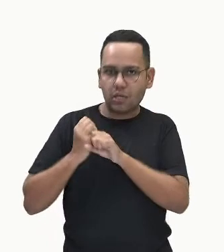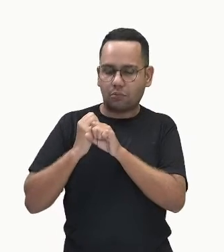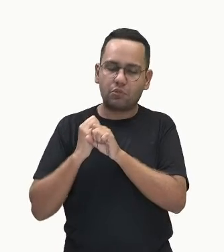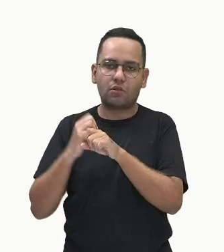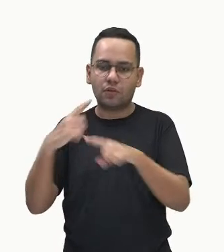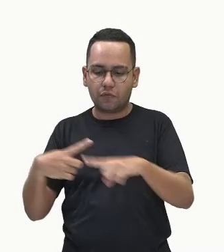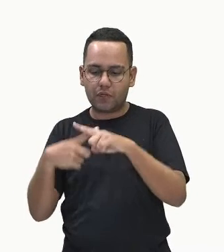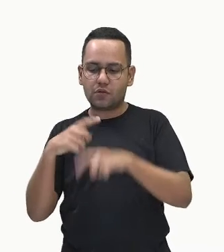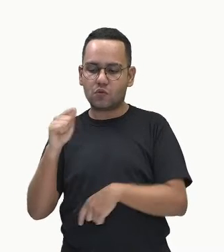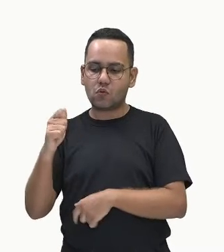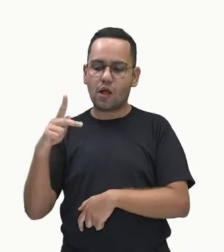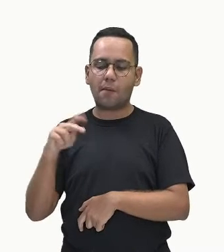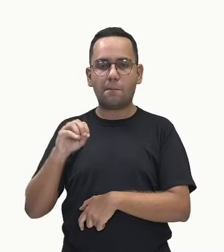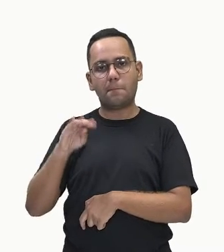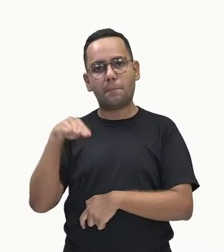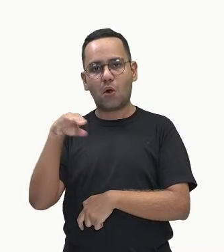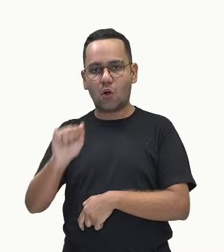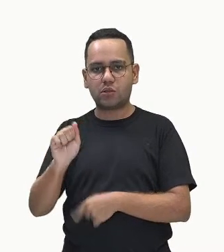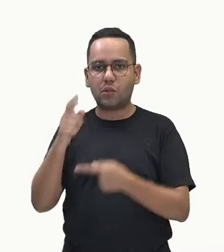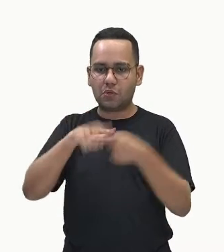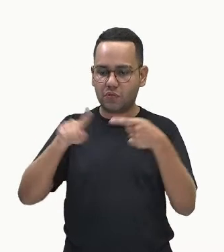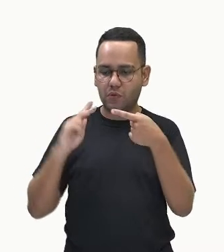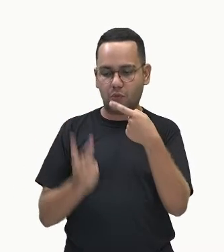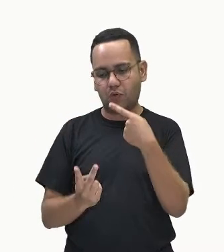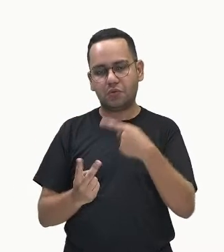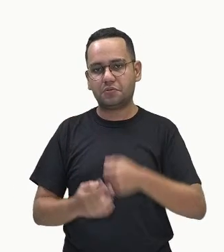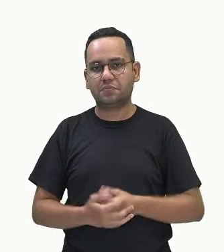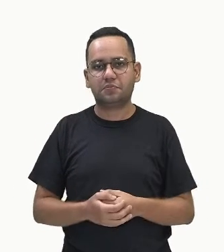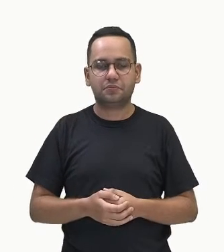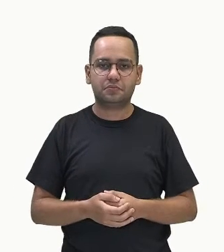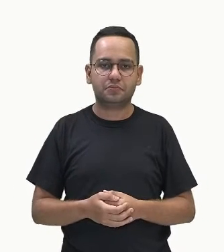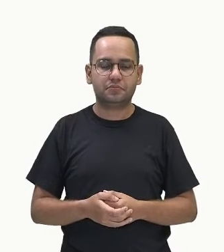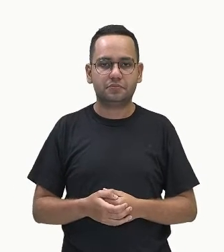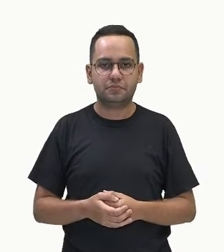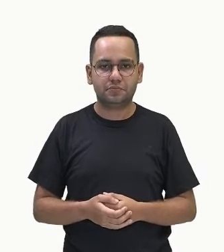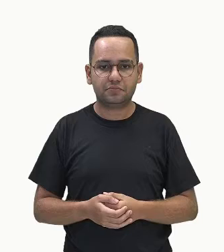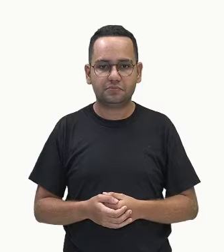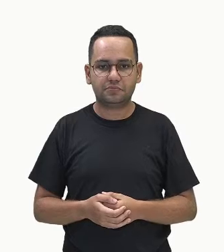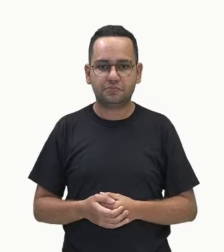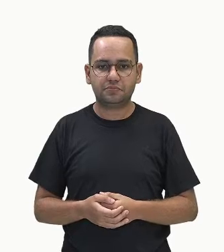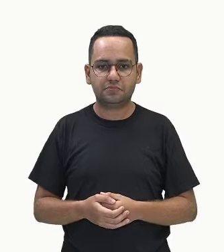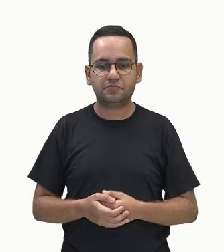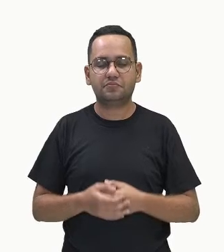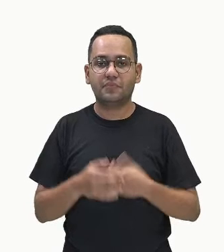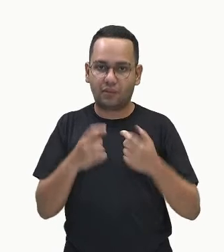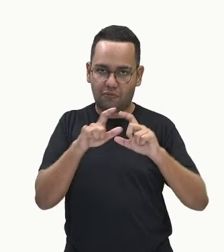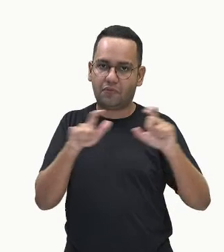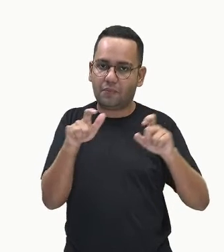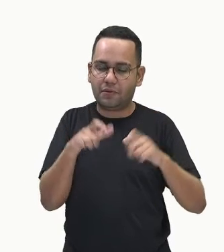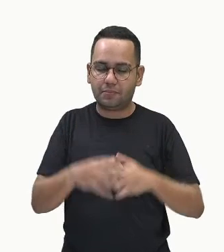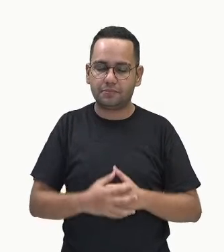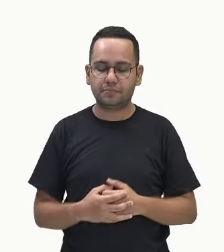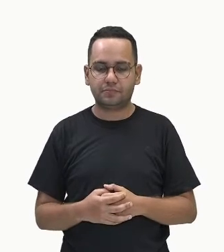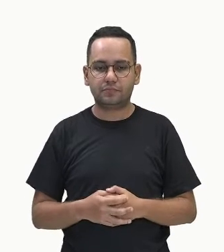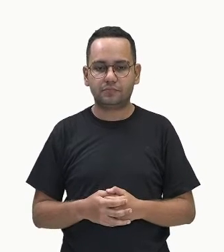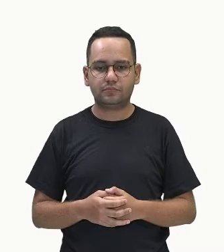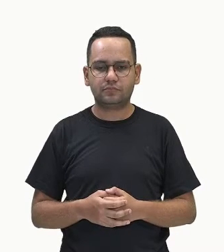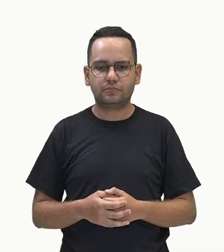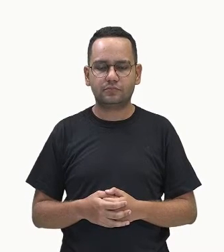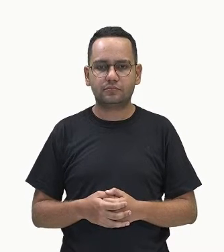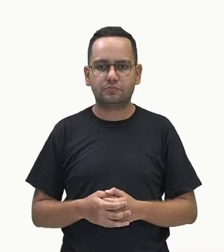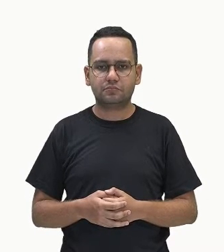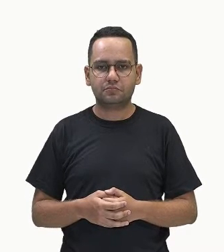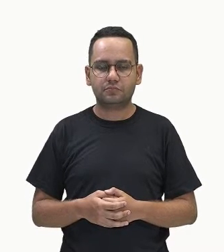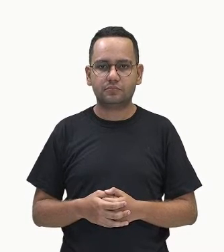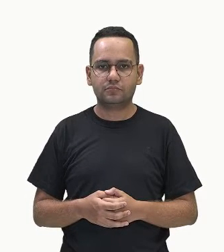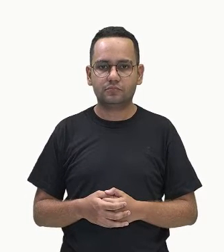e dividir isso por 2, certo? Então, essa é a expressão. Peraí, muita calma nessa